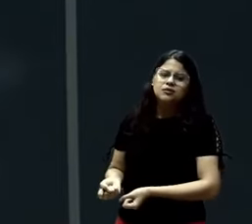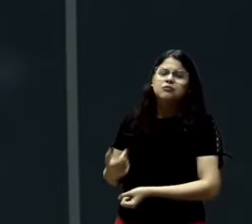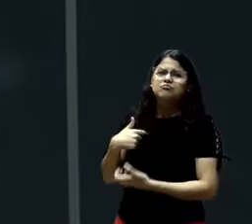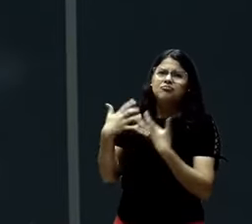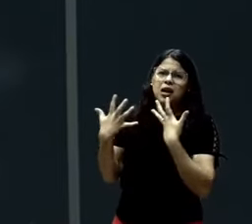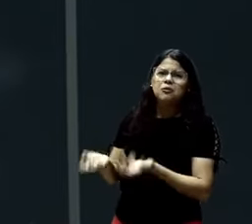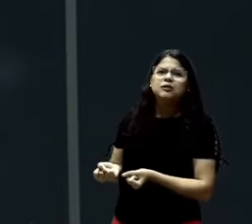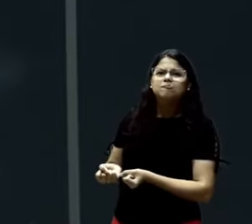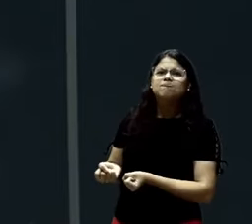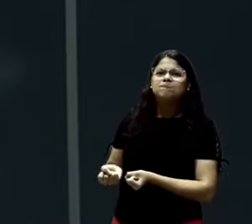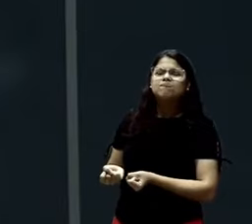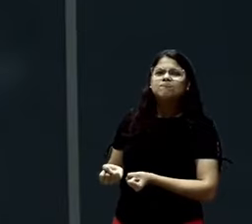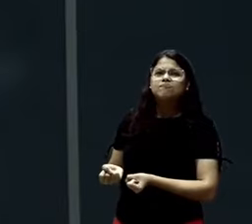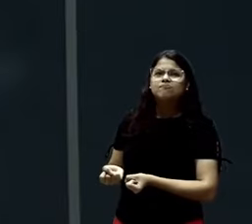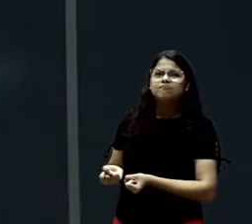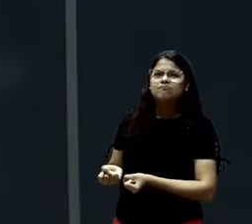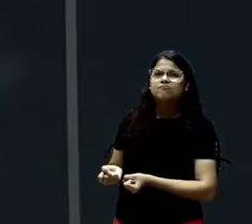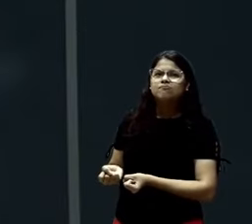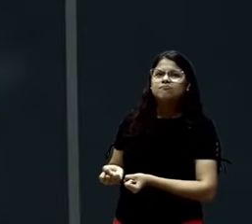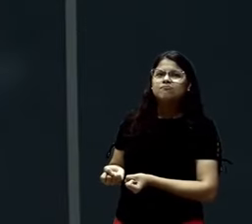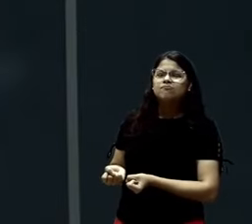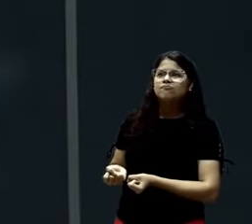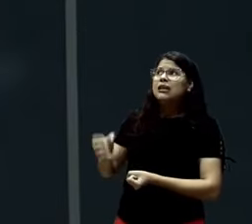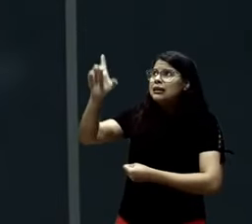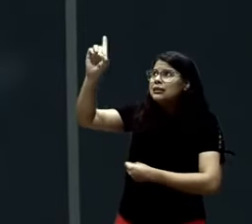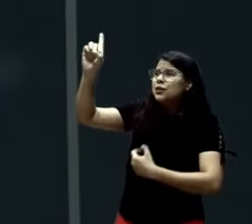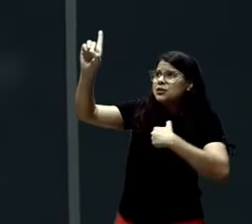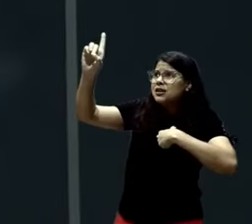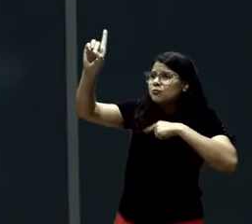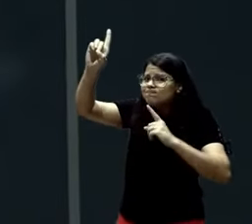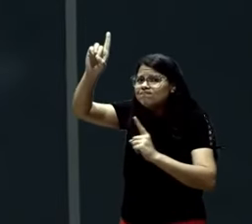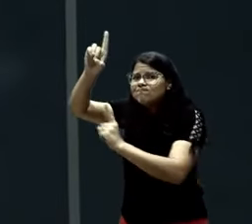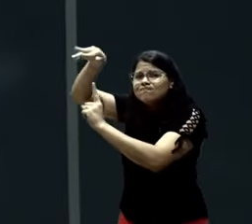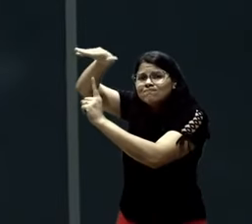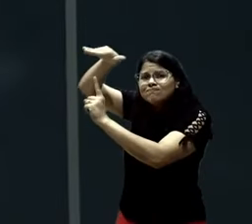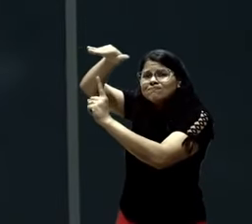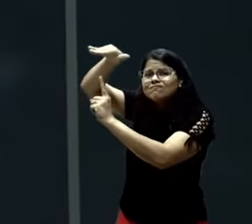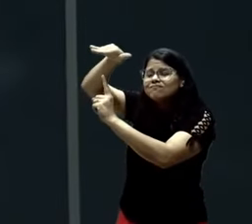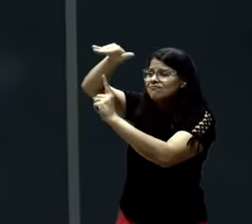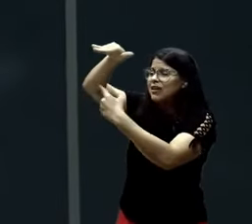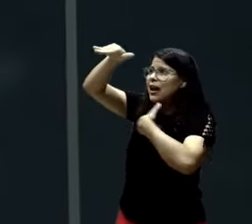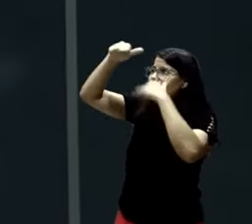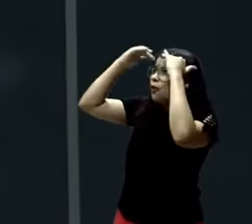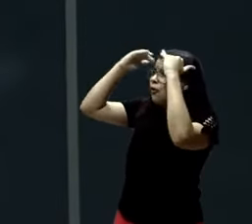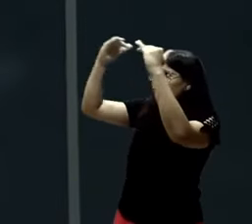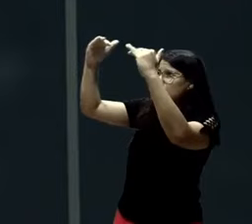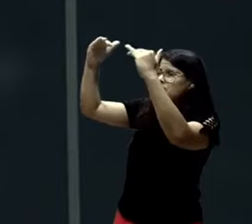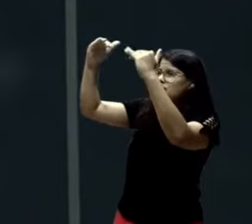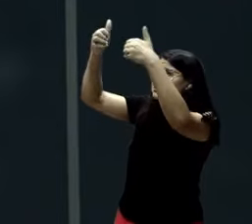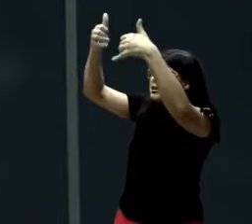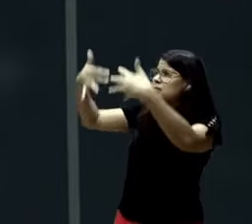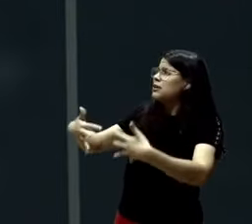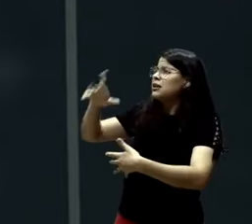submeto. Eu me coloco debaixo do Senhor. Eu estou dizendo que o Senhor é supremo sobre a